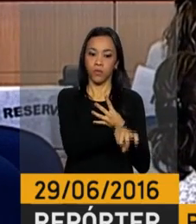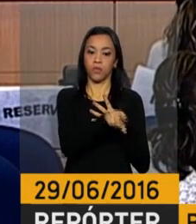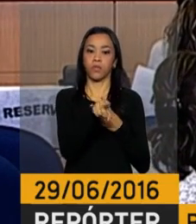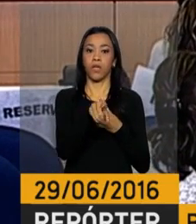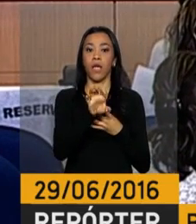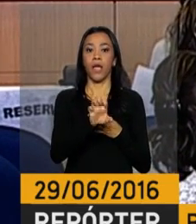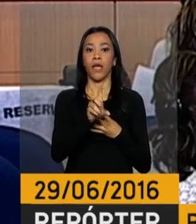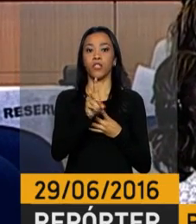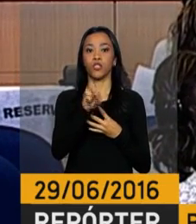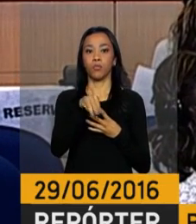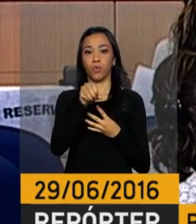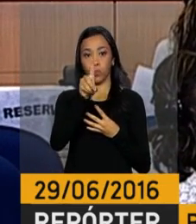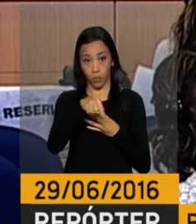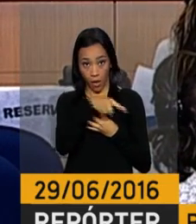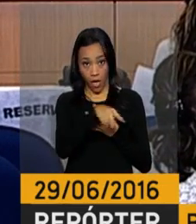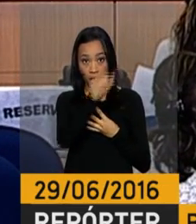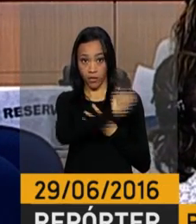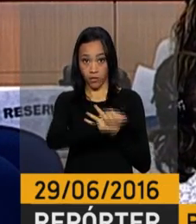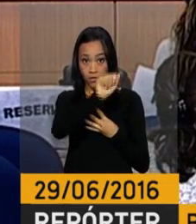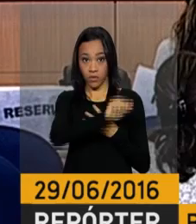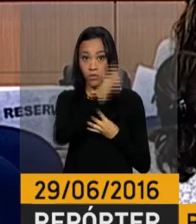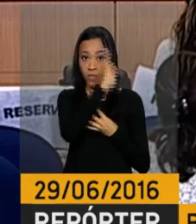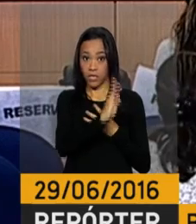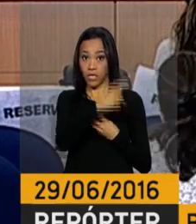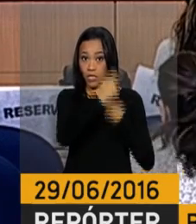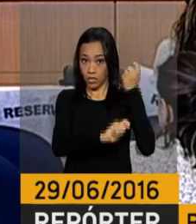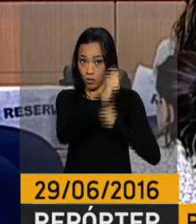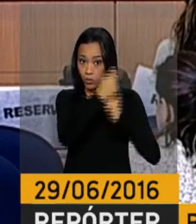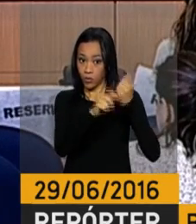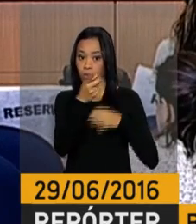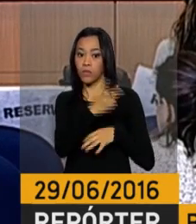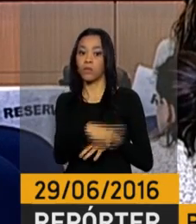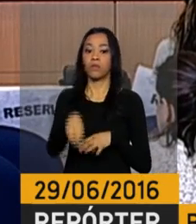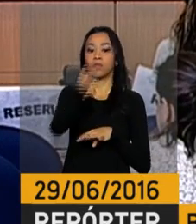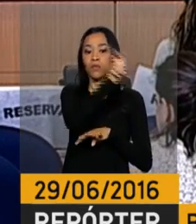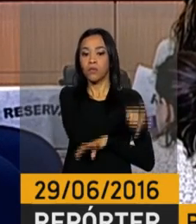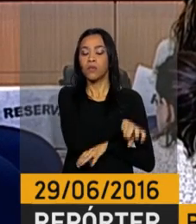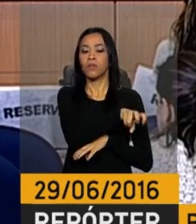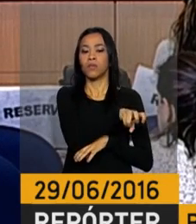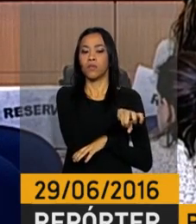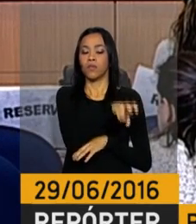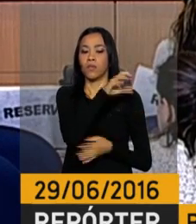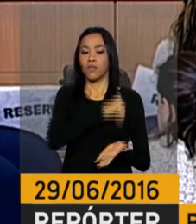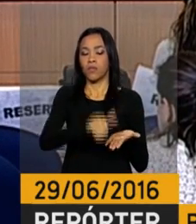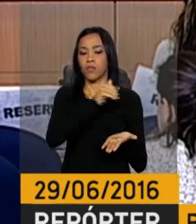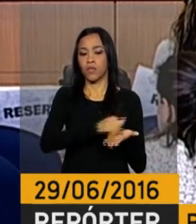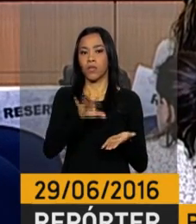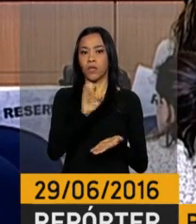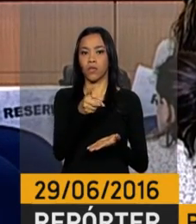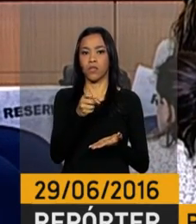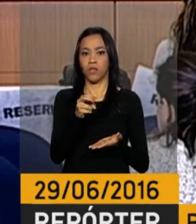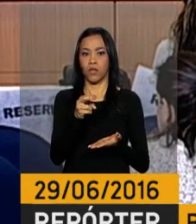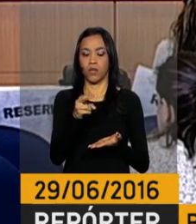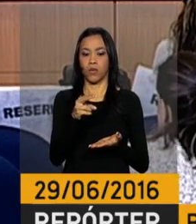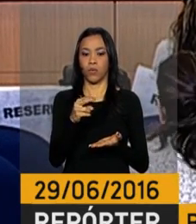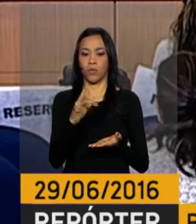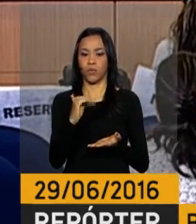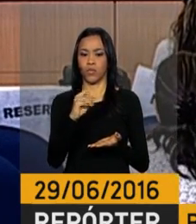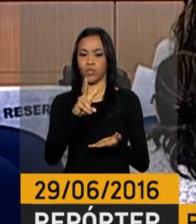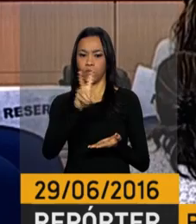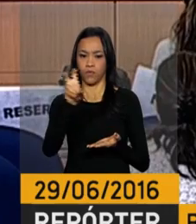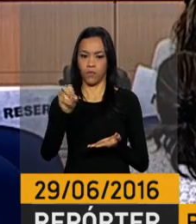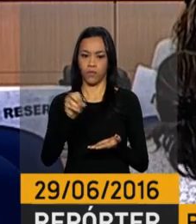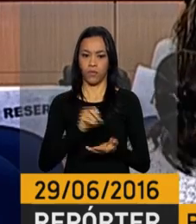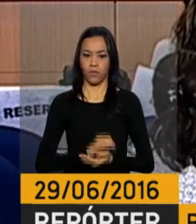Associação Brasileira da indústria de alimentação e o nosso Antônio Naide secretário executivo Então vamos ouvir o Edmundo